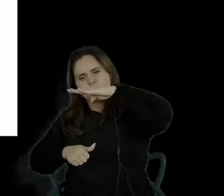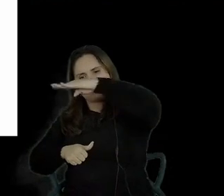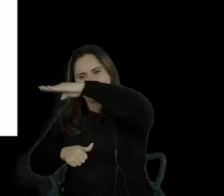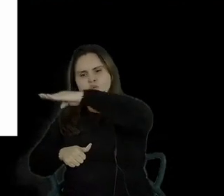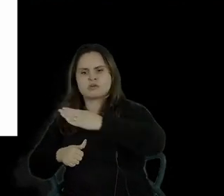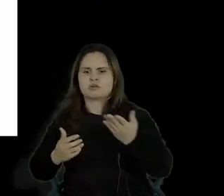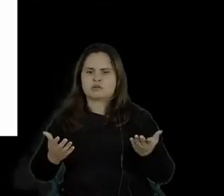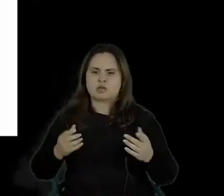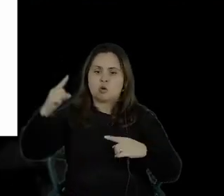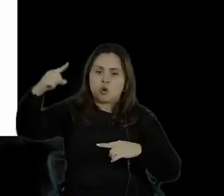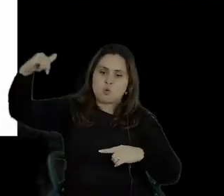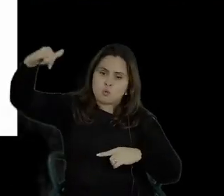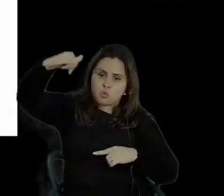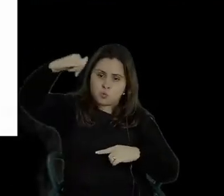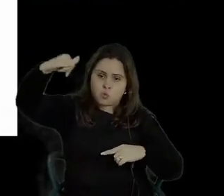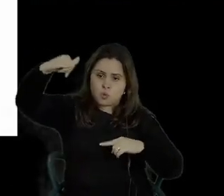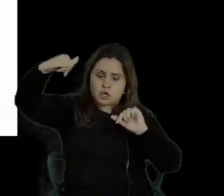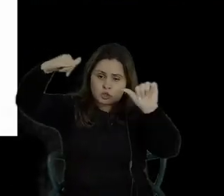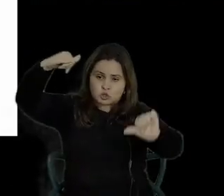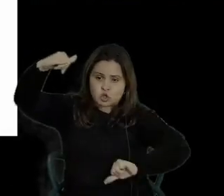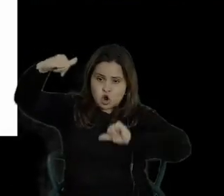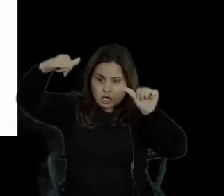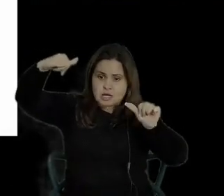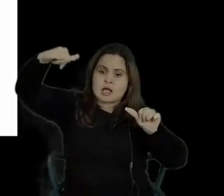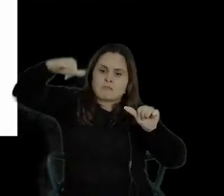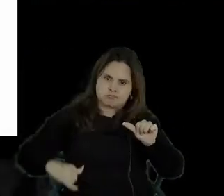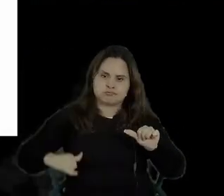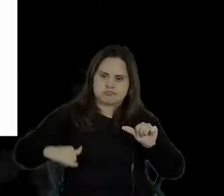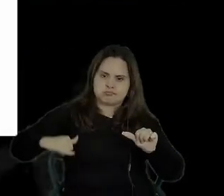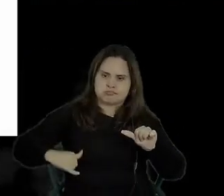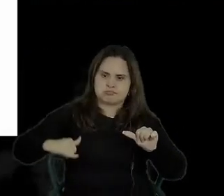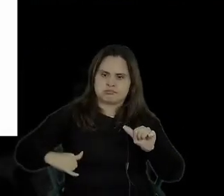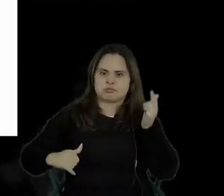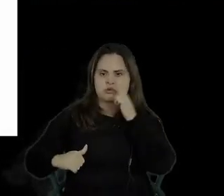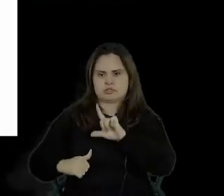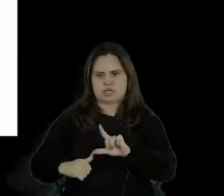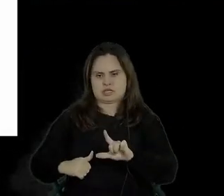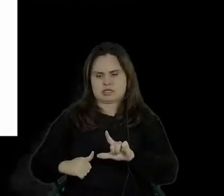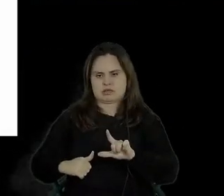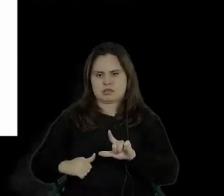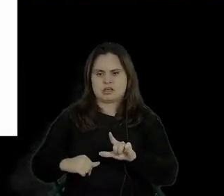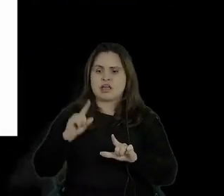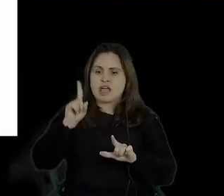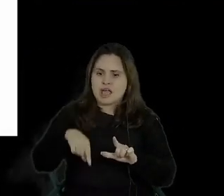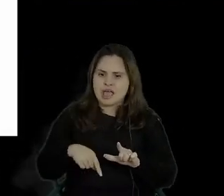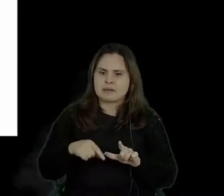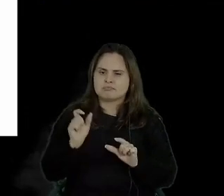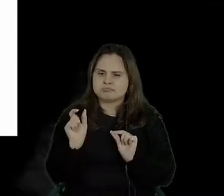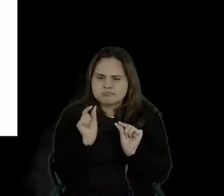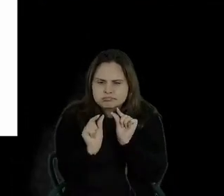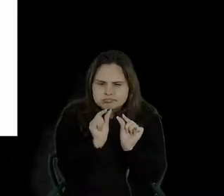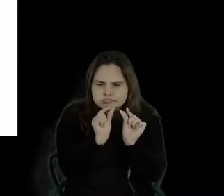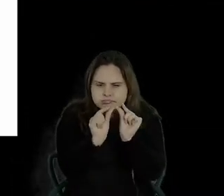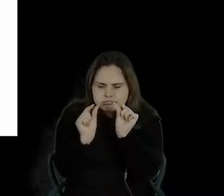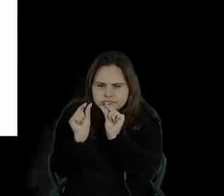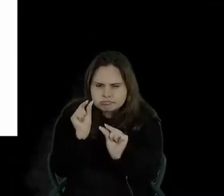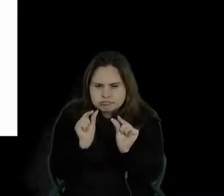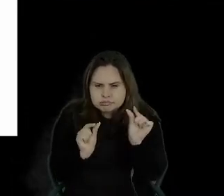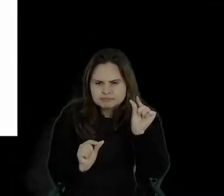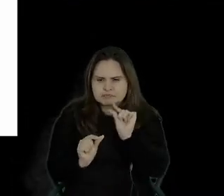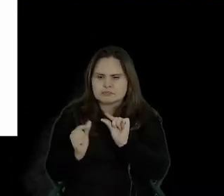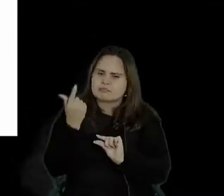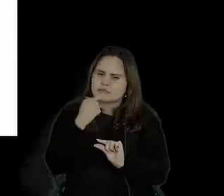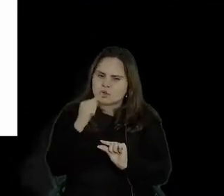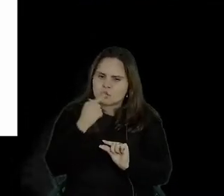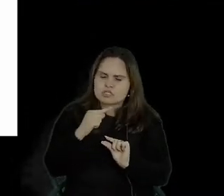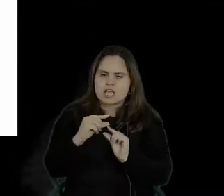a gente pega o mundo e transforma em pequenas partículas. São as partículas discretizadas. E nessas partículas, a gente coloca algumas fórmulas que eu vou